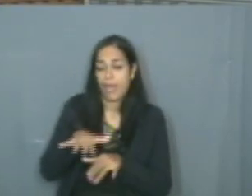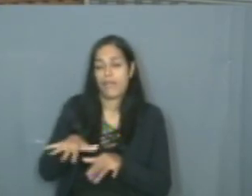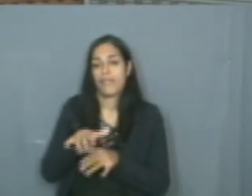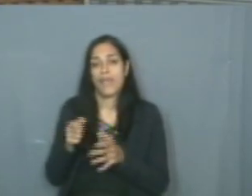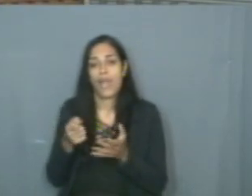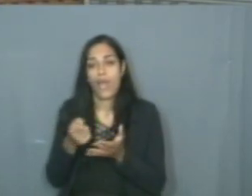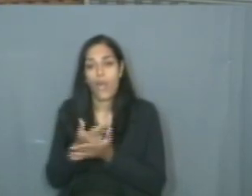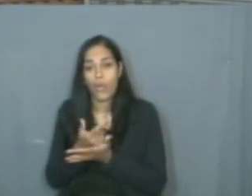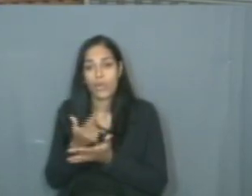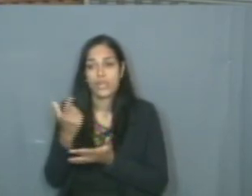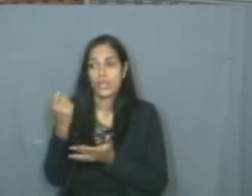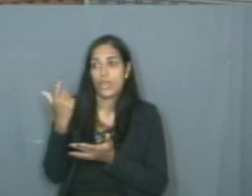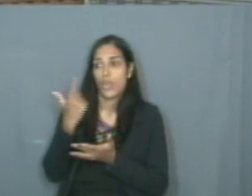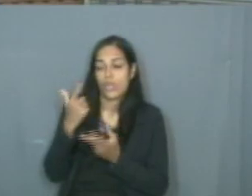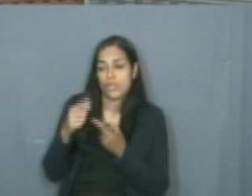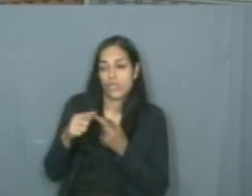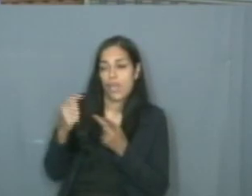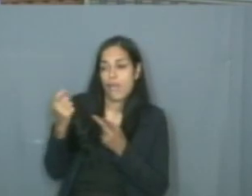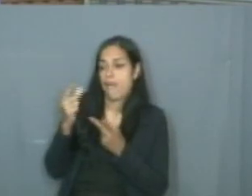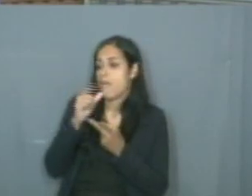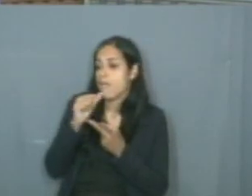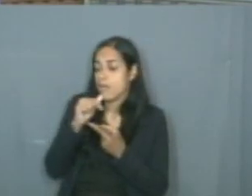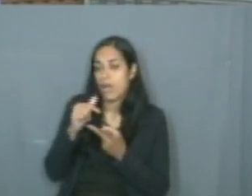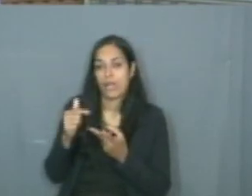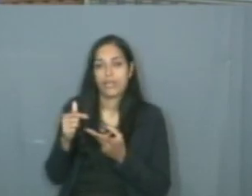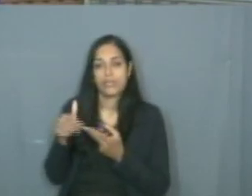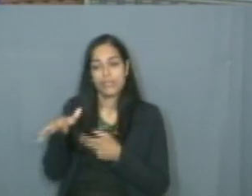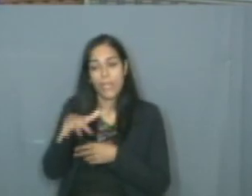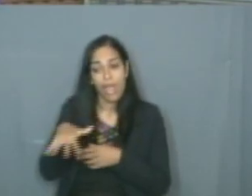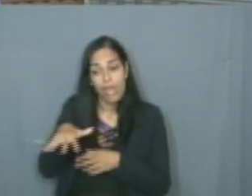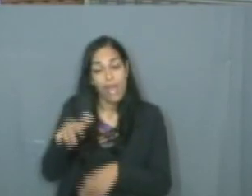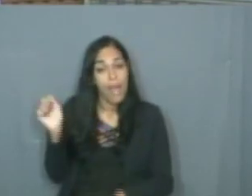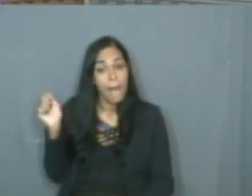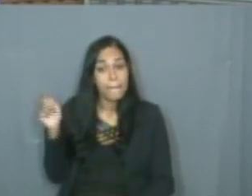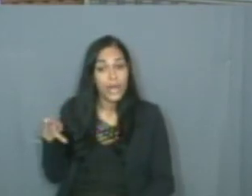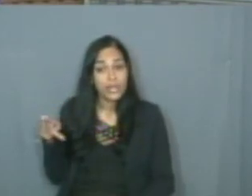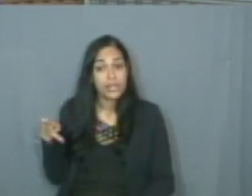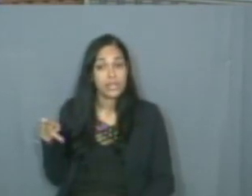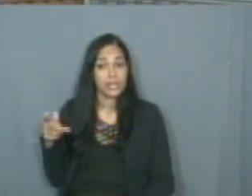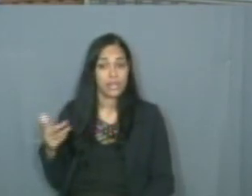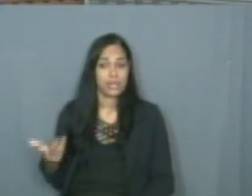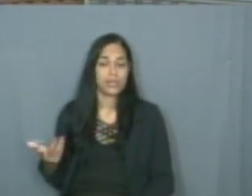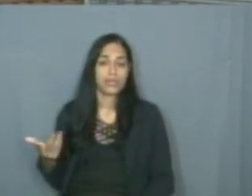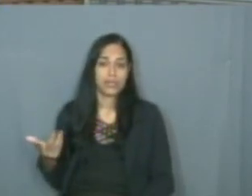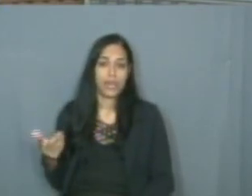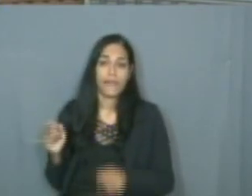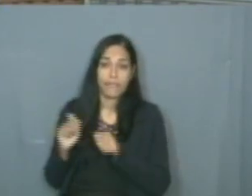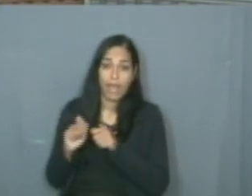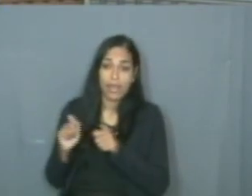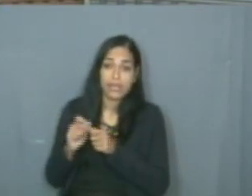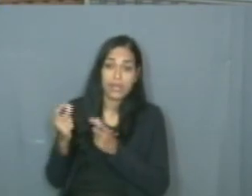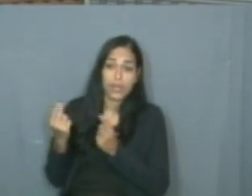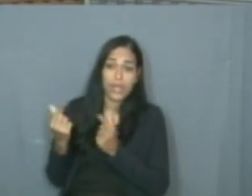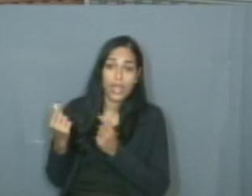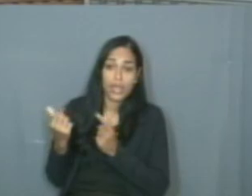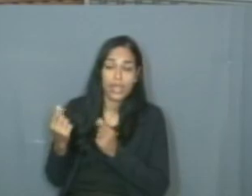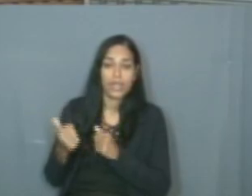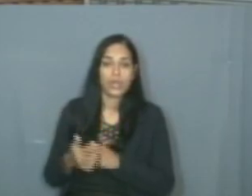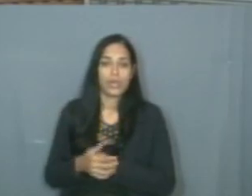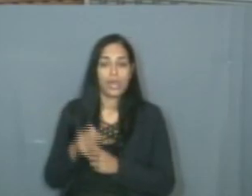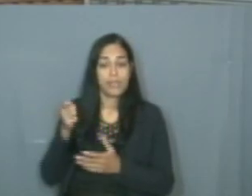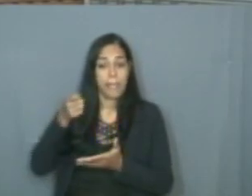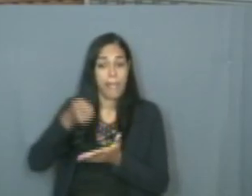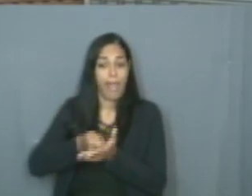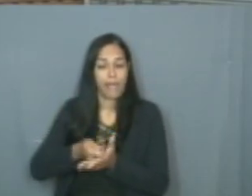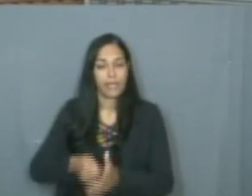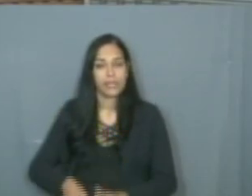água, é a conta de luz que esses aposentados e pensionistas fazem com esse dinheiro, pagam com